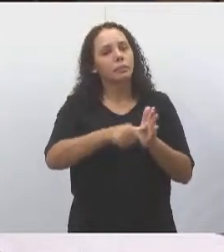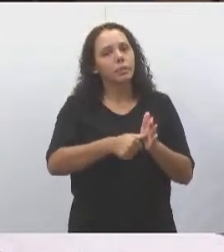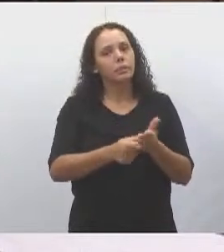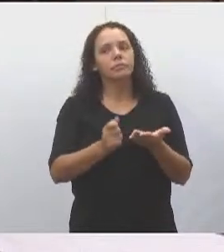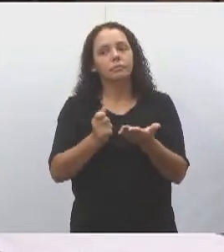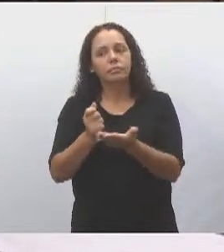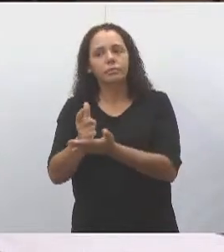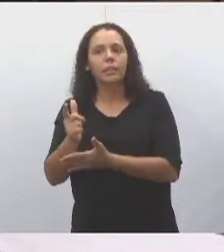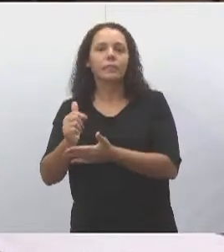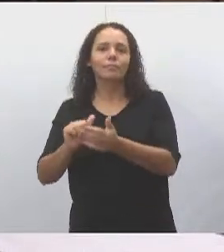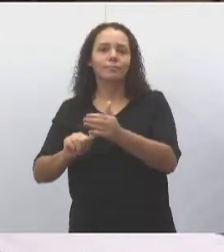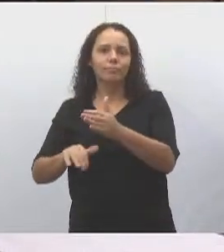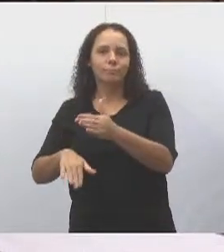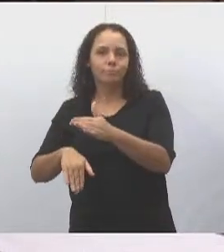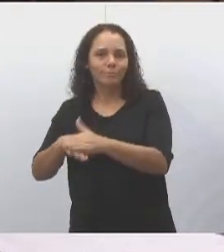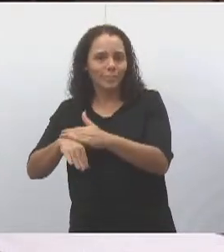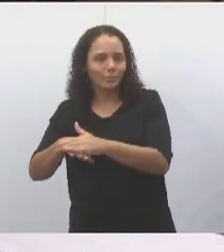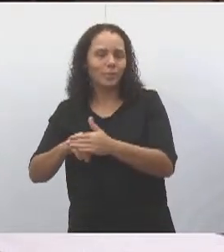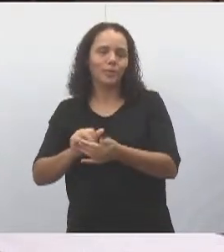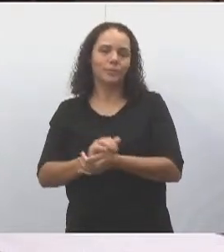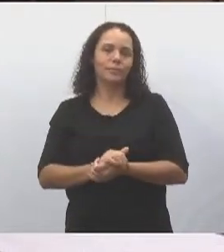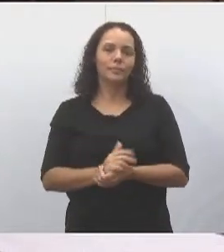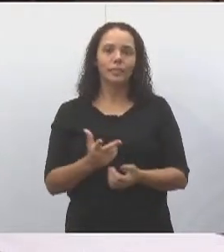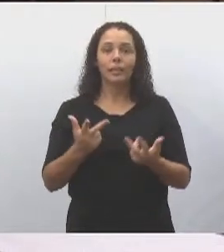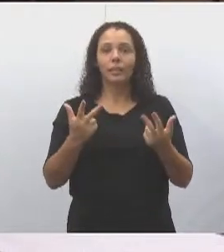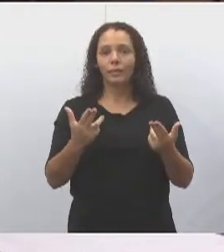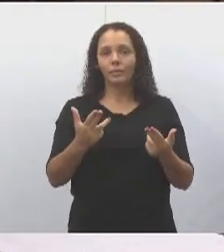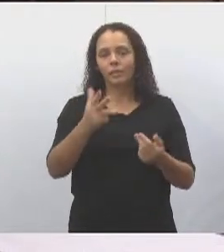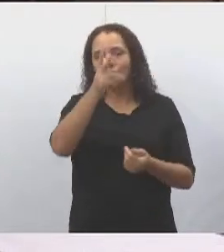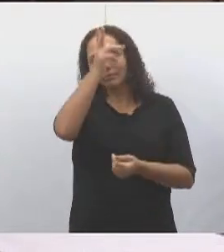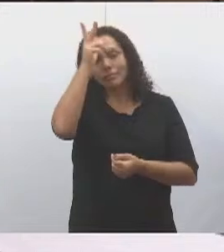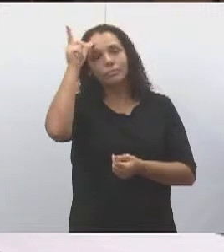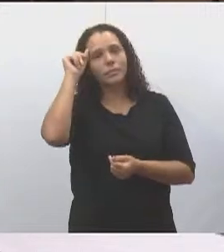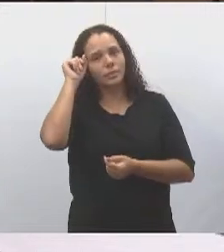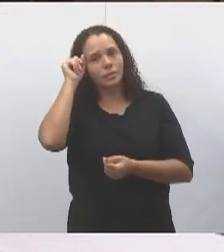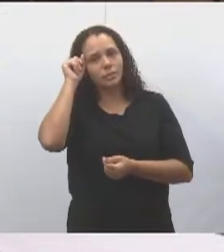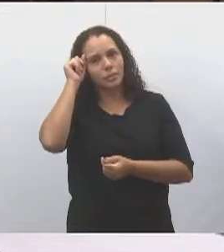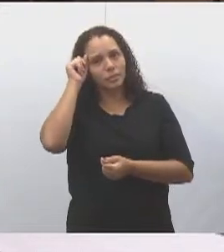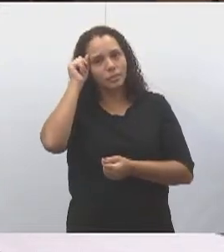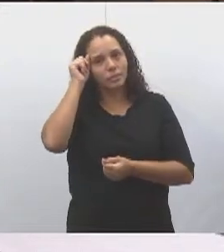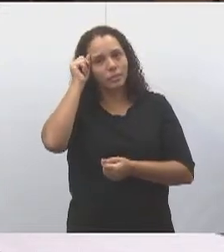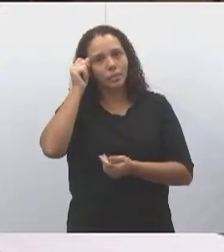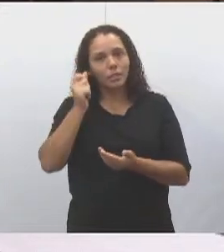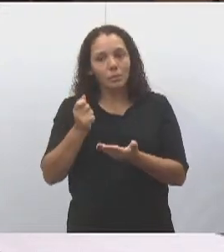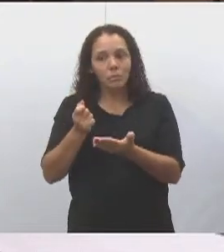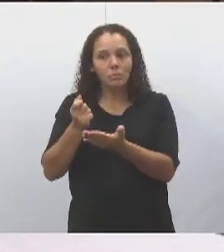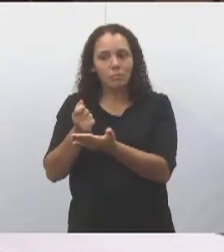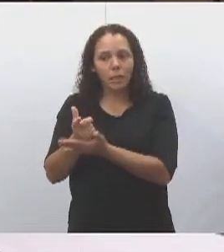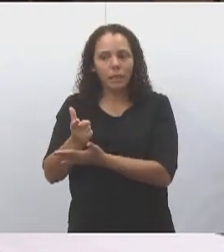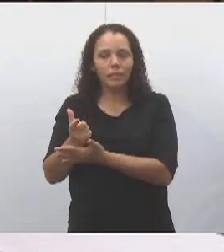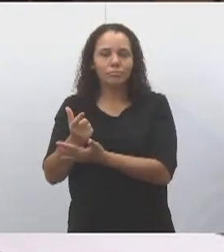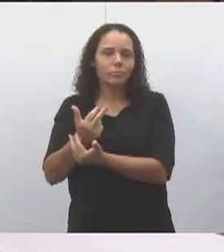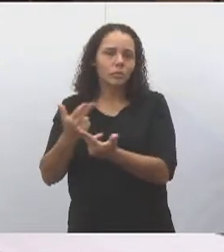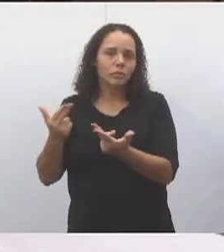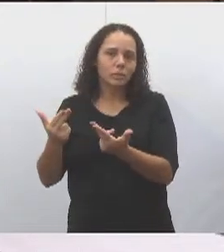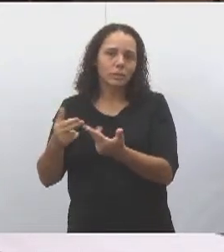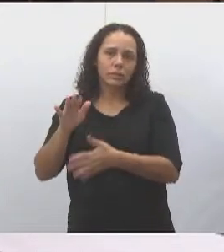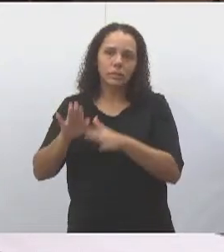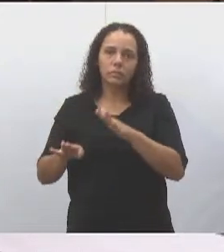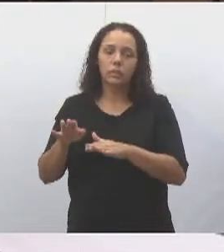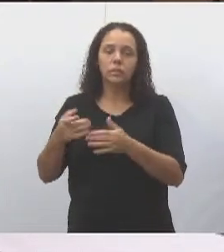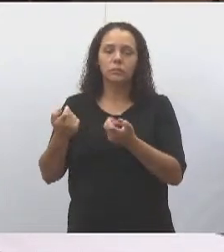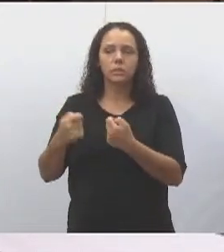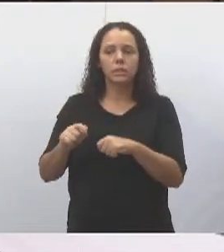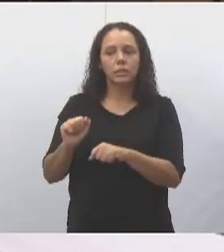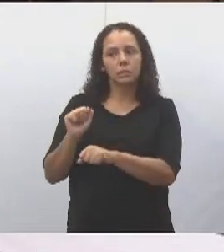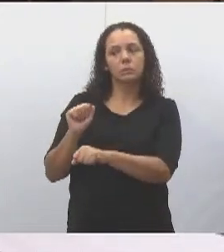importantes e o pai e a mãe não vai poder honrar agora com o compromisso da sua ginástica, do seu balé. Nós vamos ter que interromper por